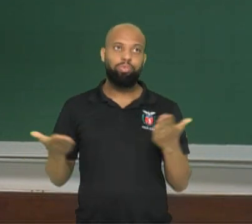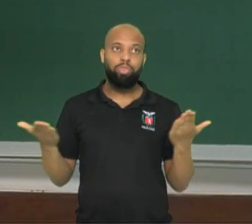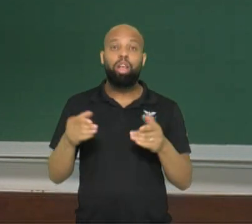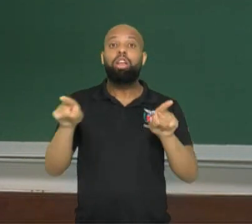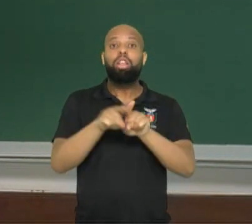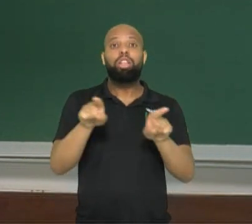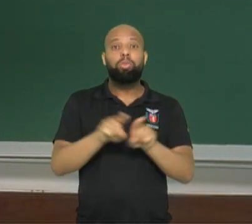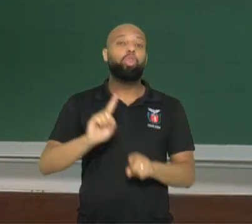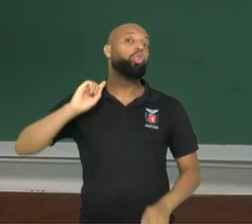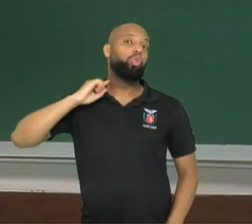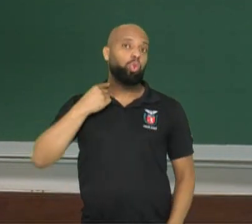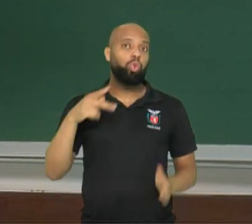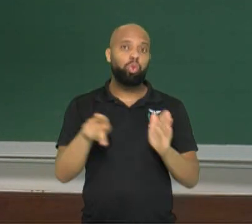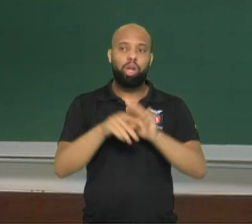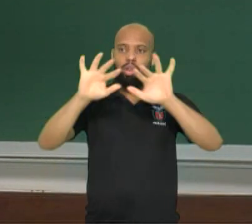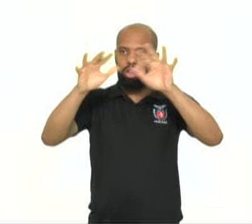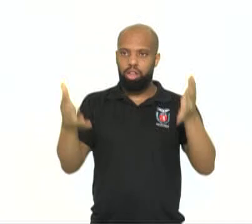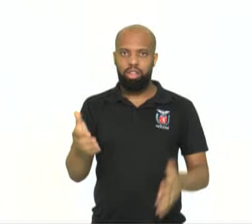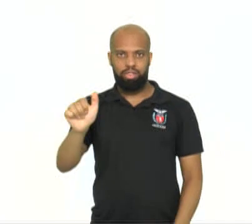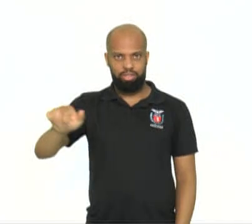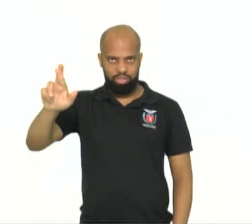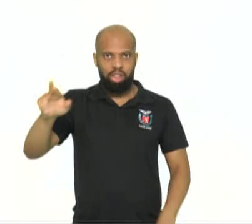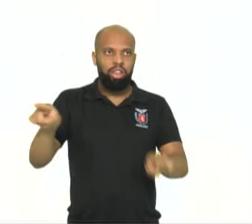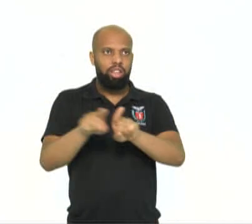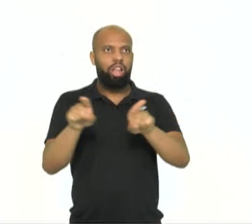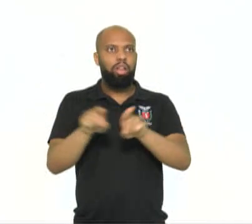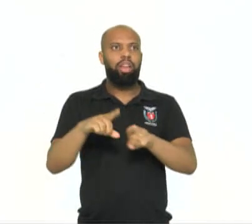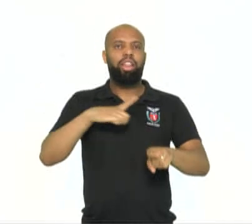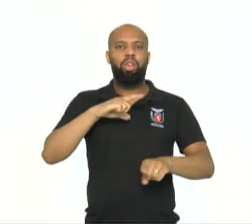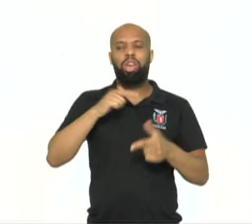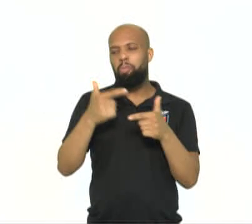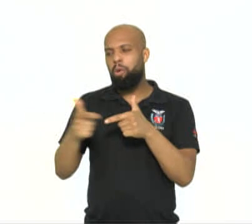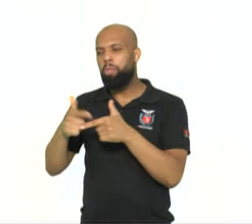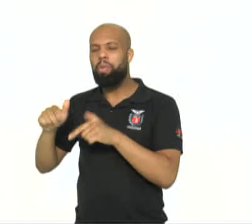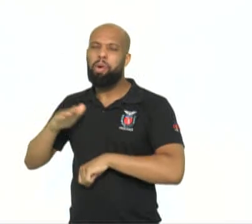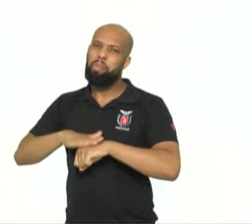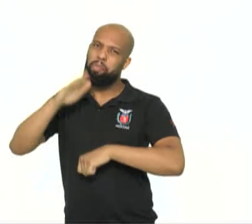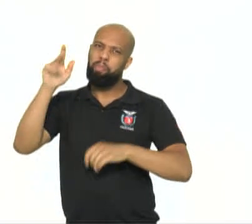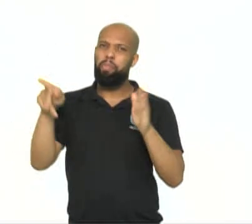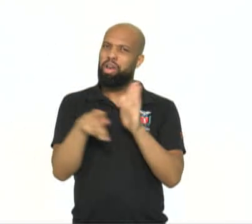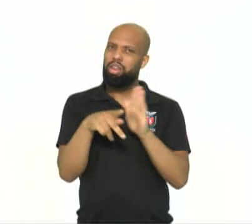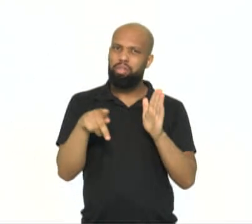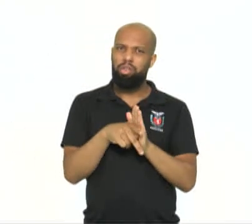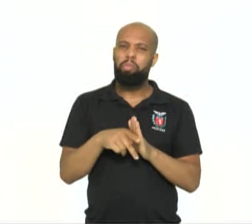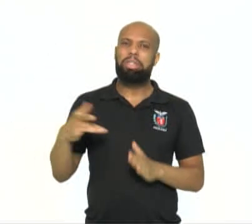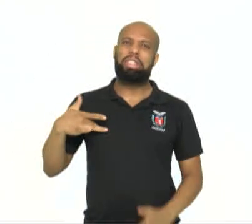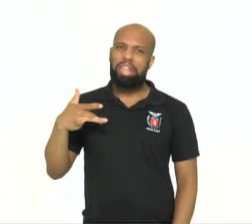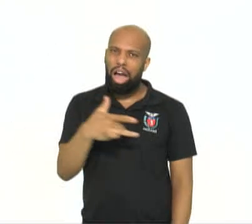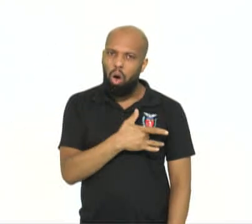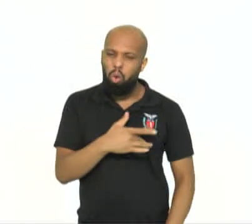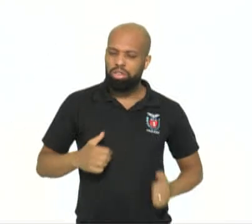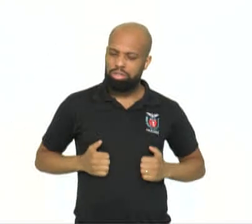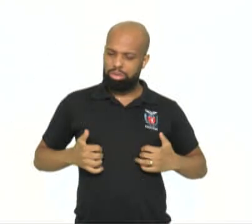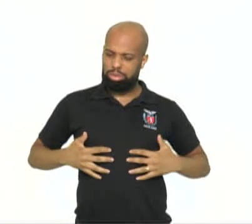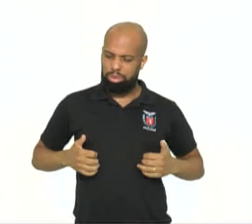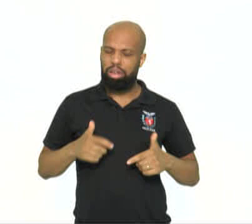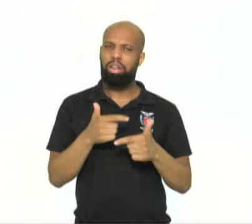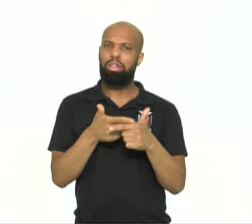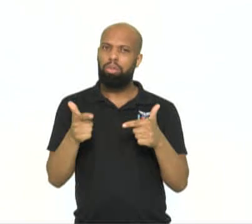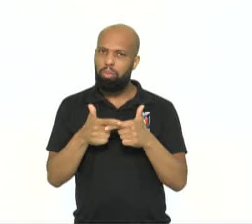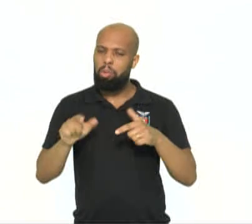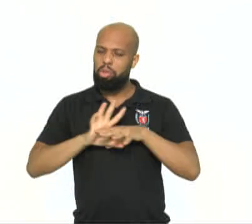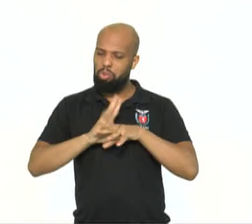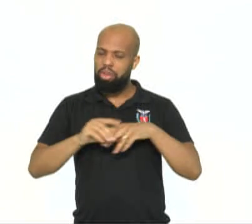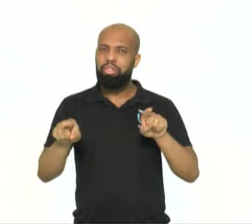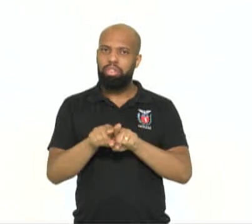a gente falou bastante na aula disso também. Aumento de doenças respiratórias e ainda também auxilia no aquecimento global e tem todas